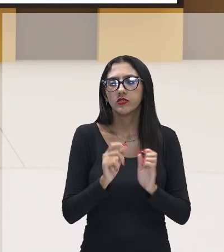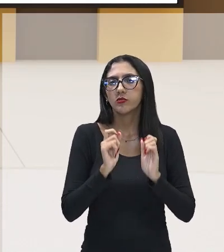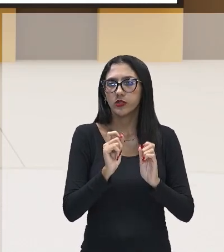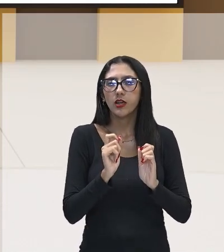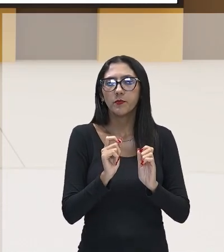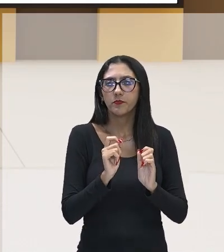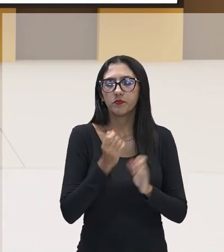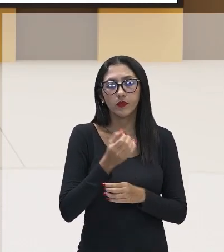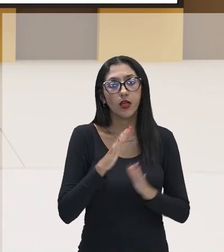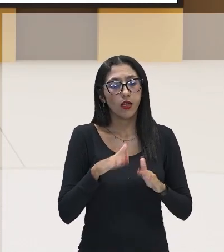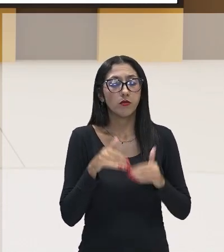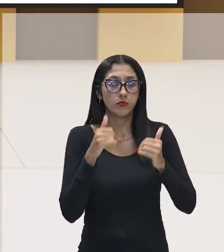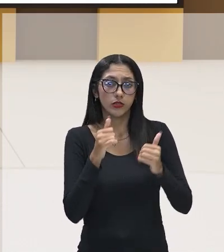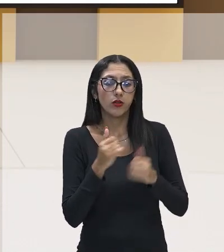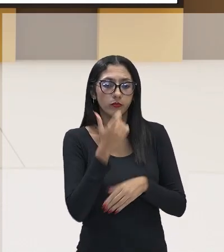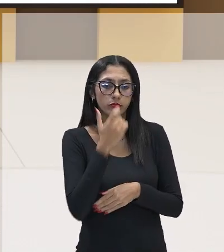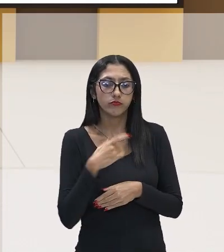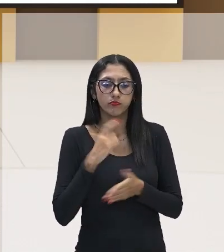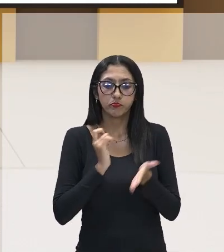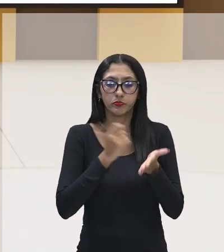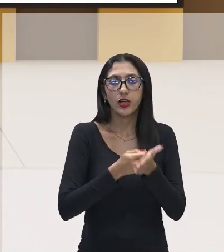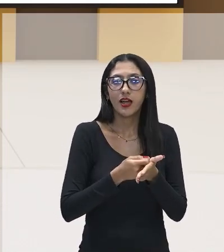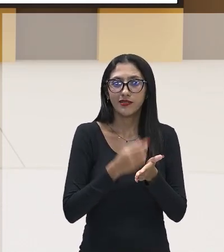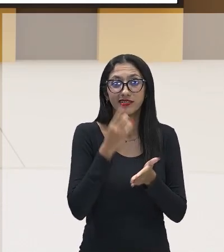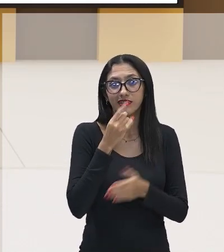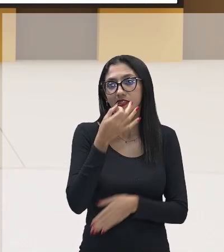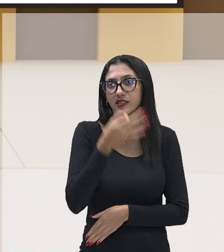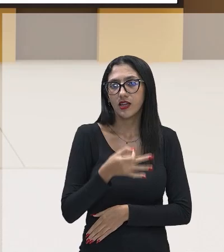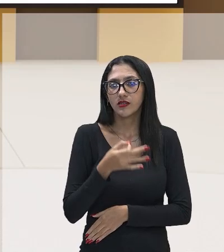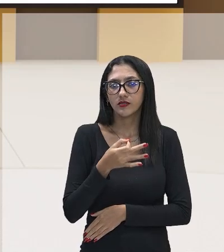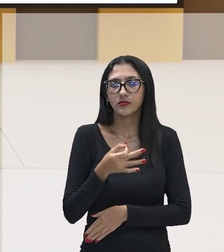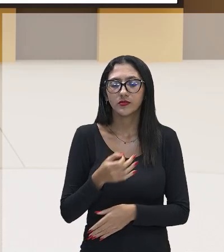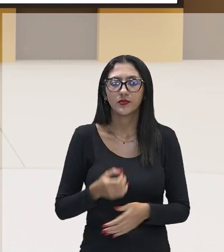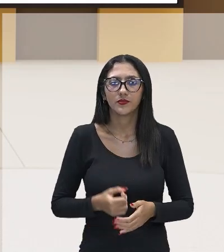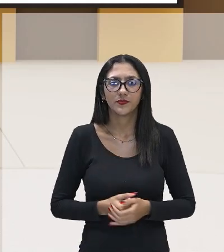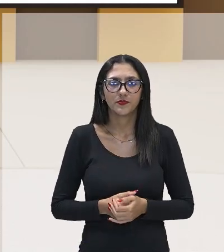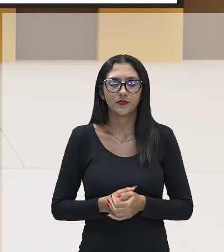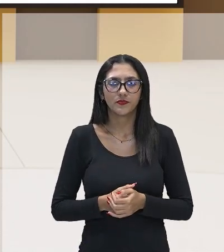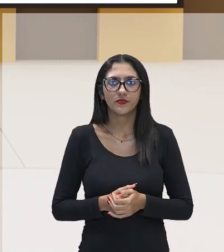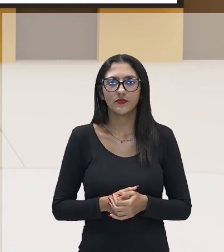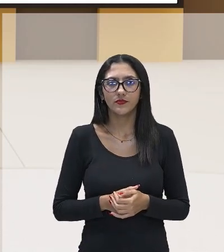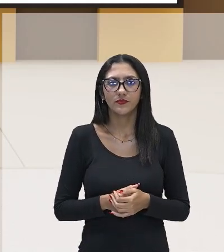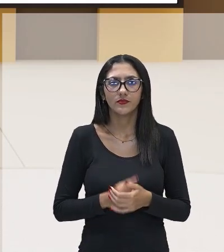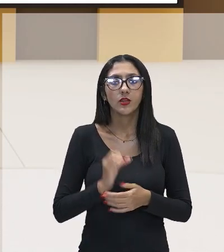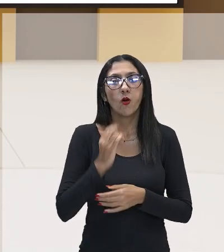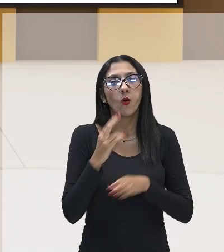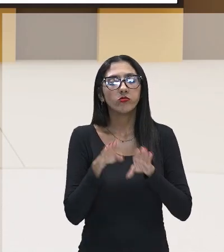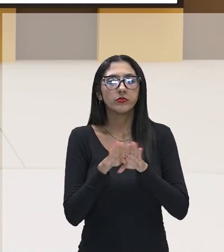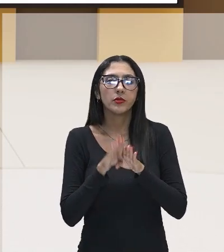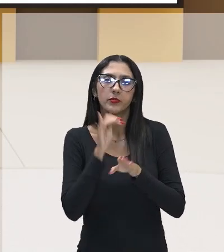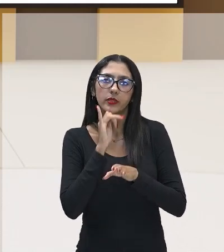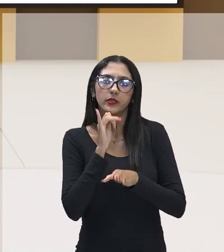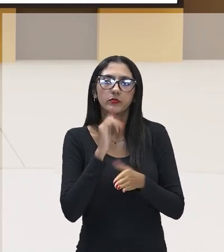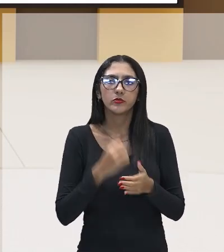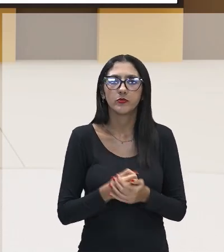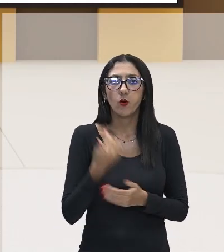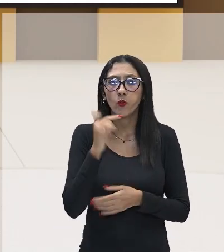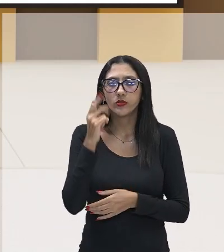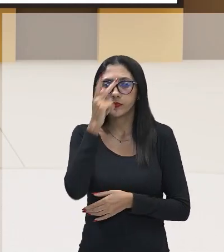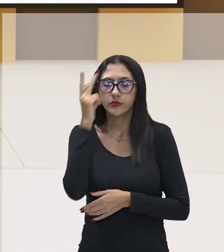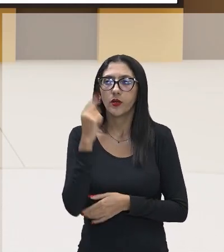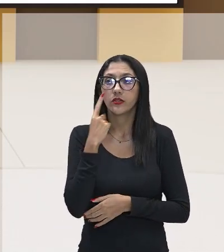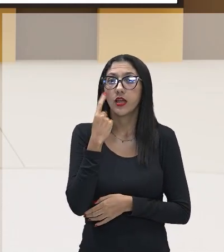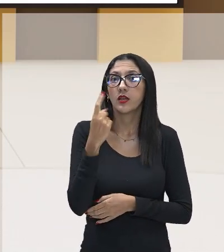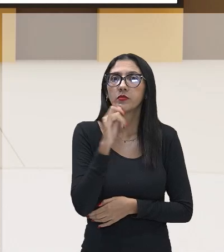por pagar a sua conta em dia, né? Ou para a gente conseguir, né, chamar clientes, né? Aquelas promoções